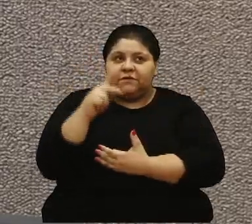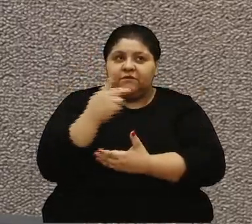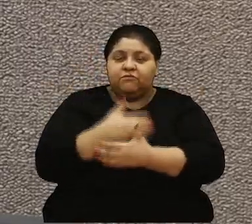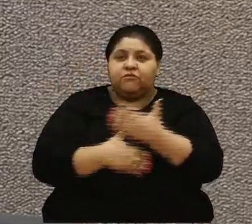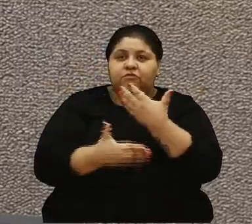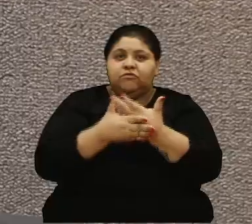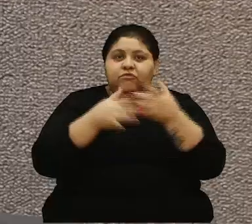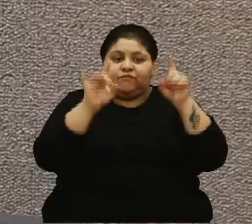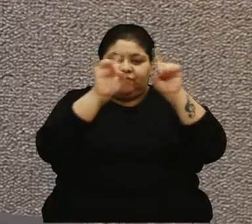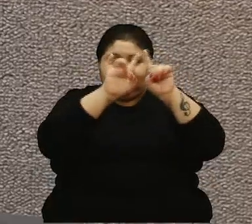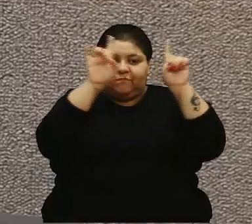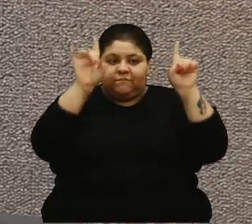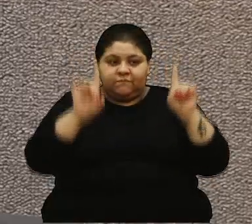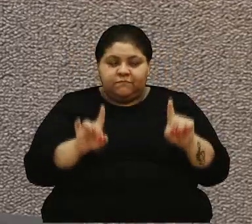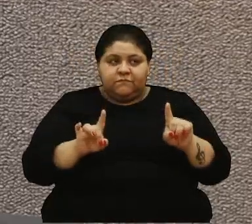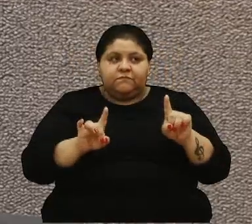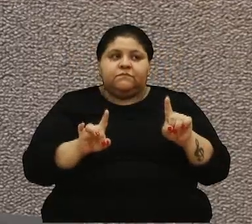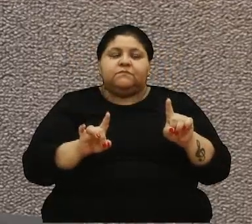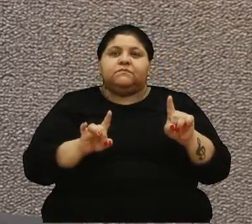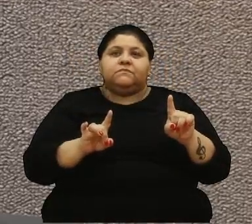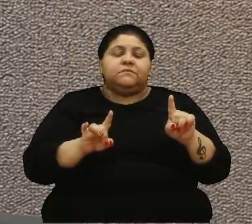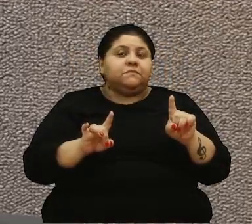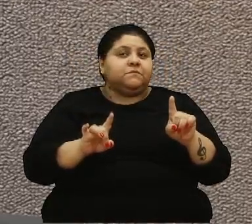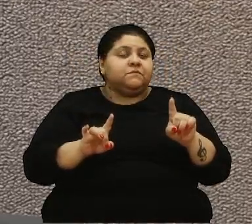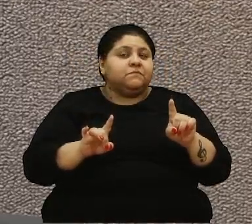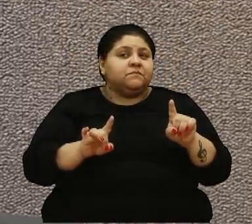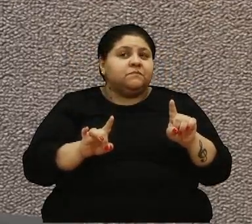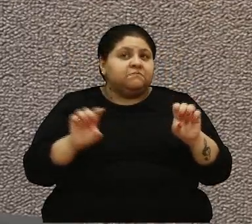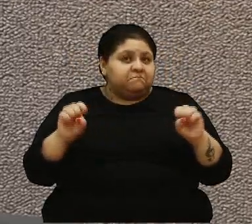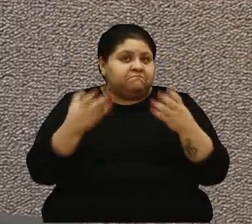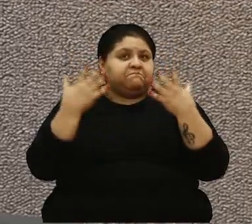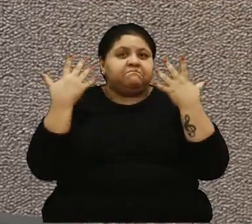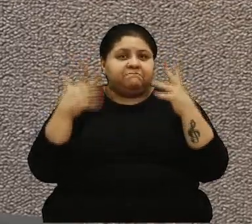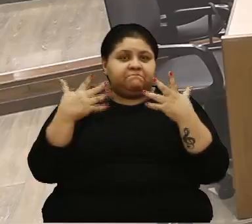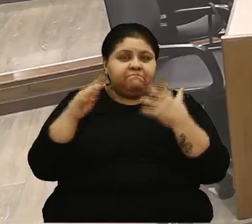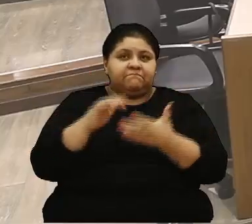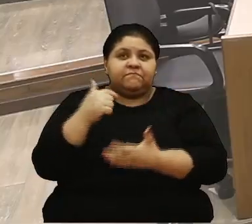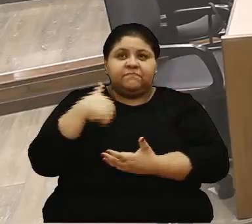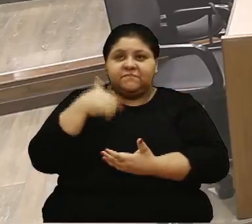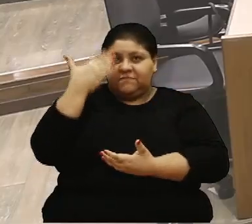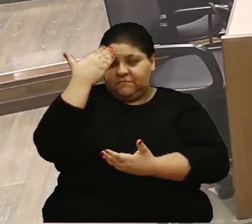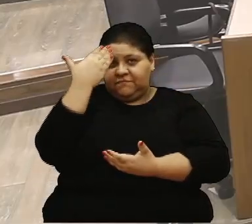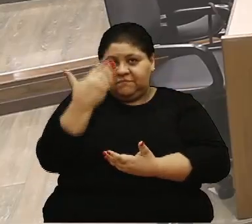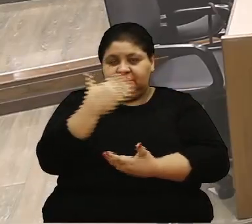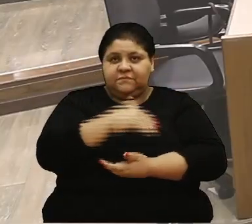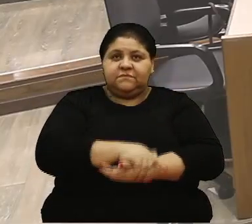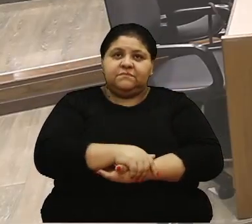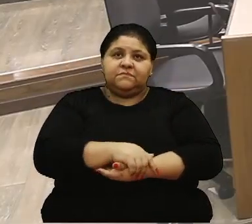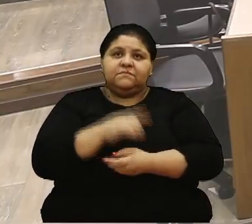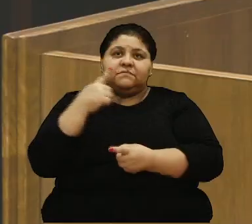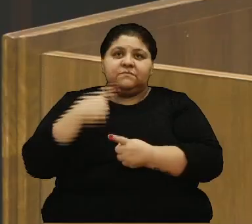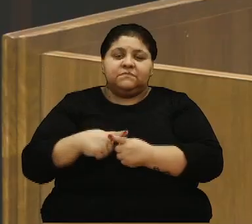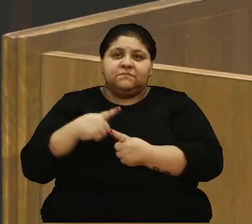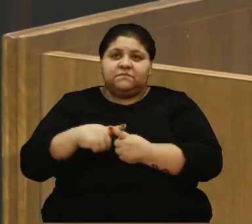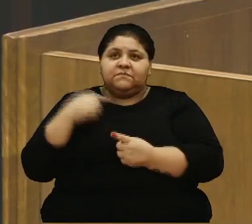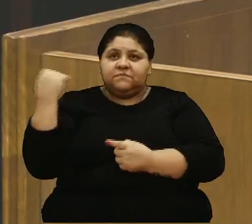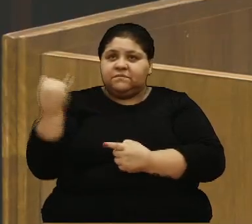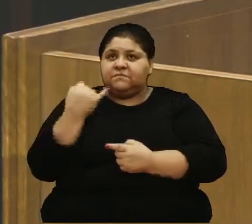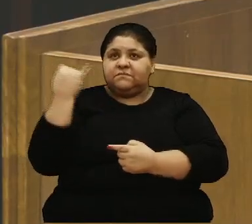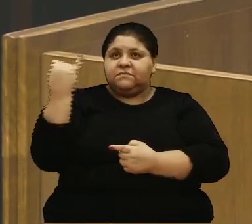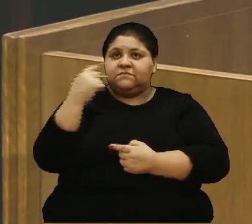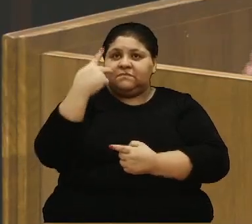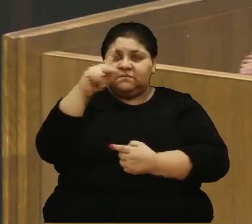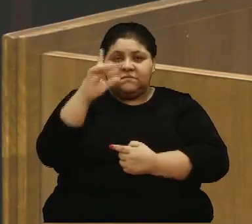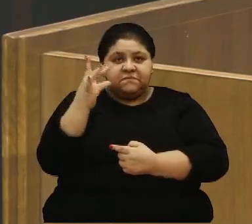toda a sua equipe que, com Denodo, fizeram um baita de um evento ali. Parabéns. Eu quero lhe agradecer muito porque a importância, né, vereador Edson, da